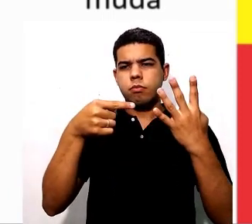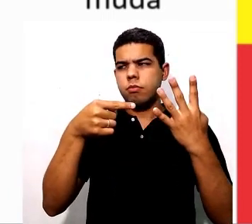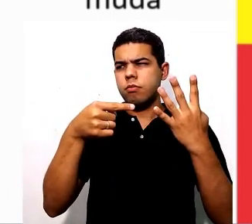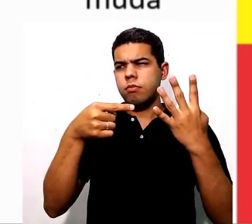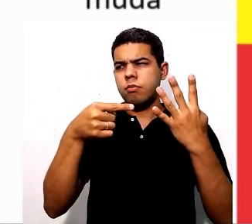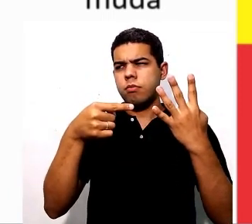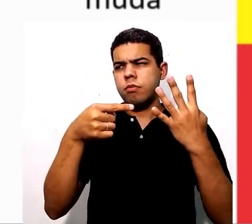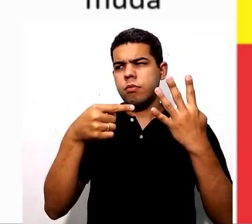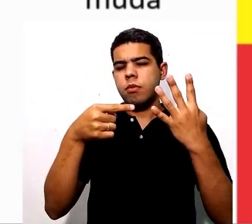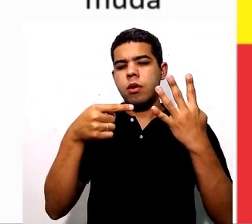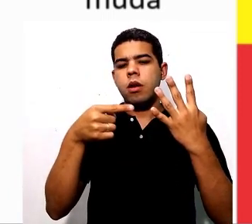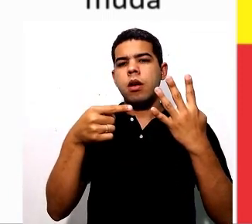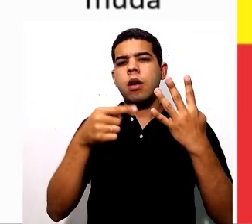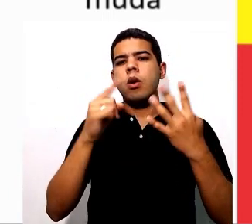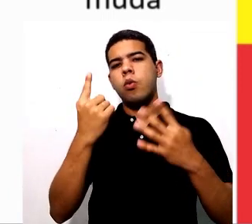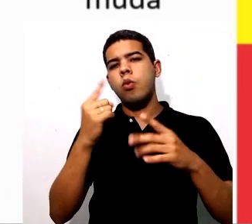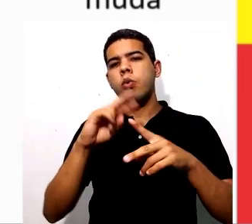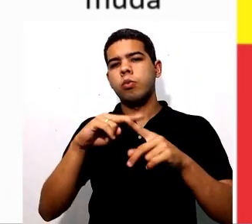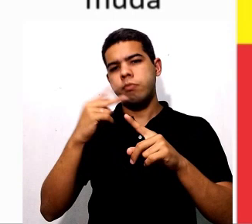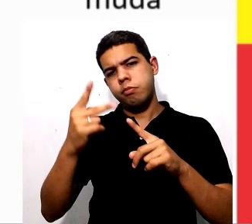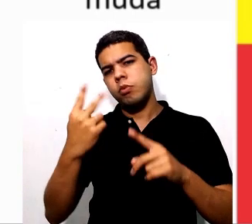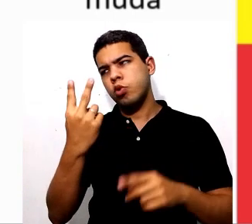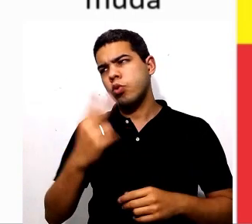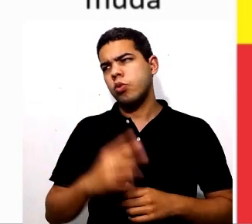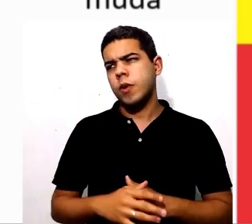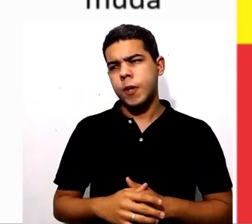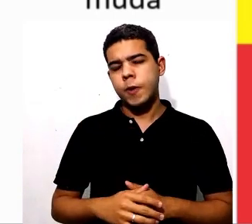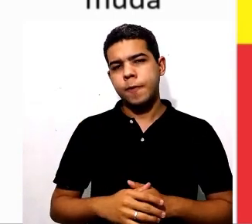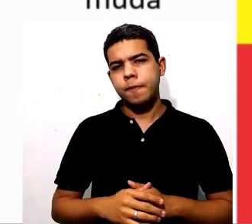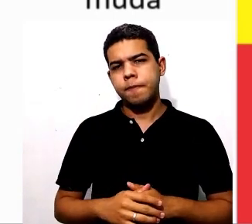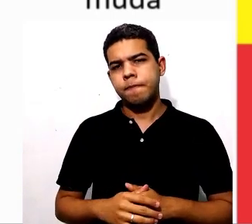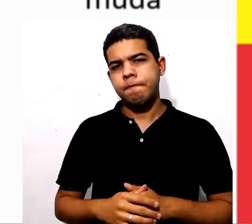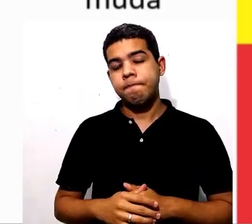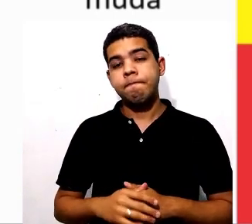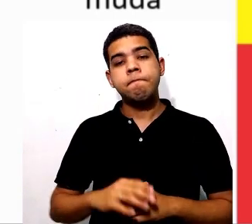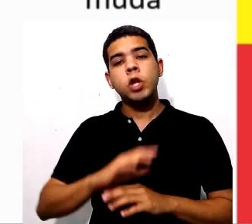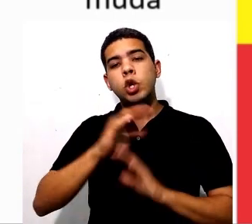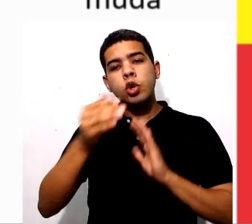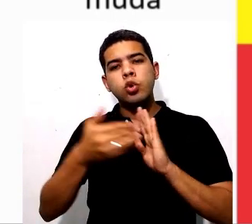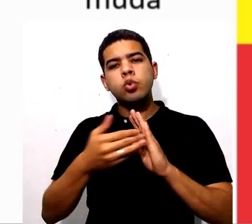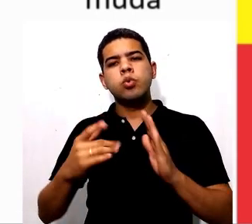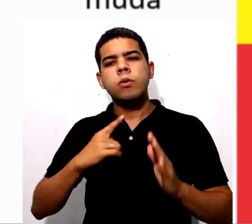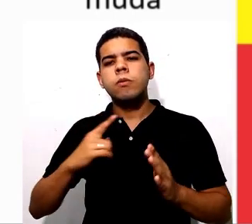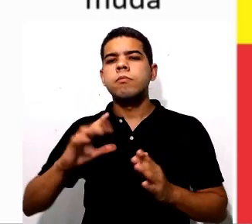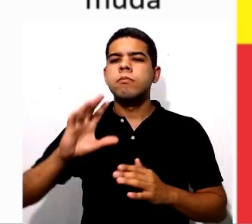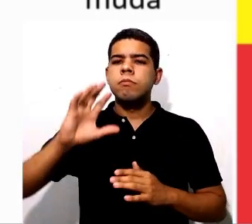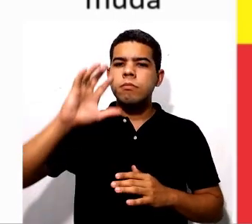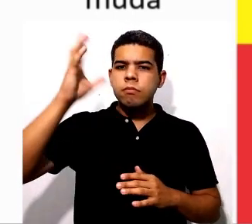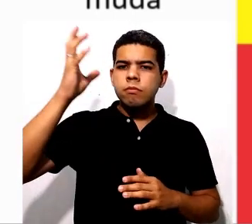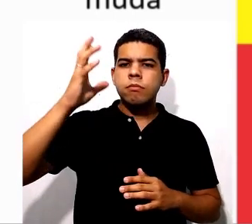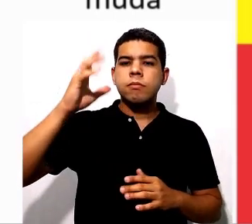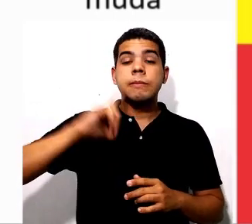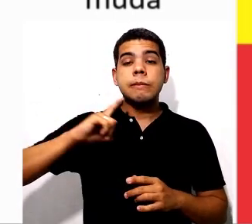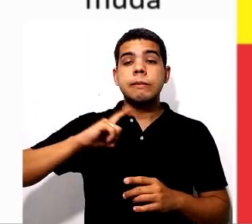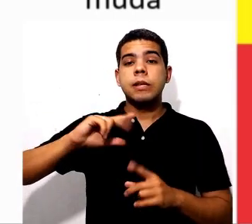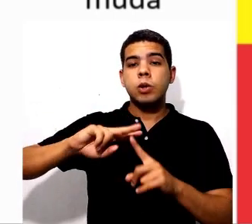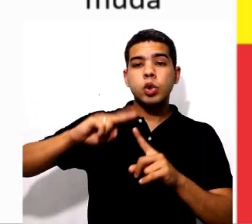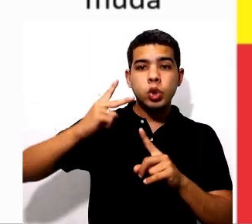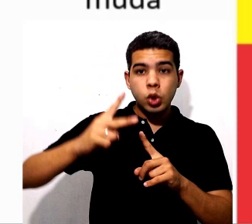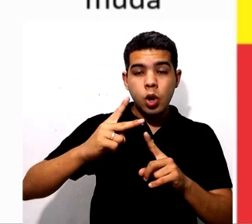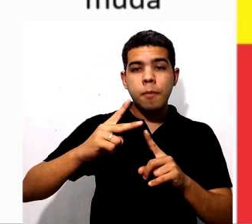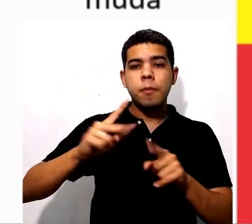acontece. Se eu dobro, tudo dobra. Então, veja aí, voltando para a tela, que